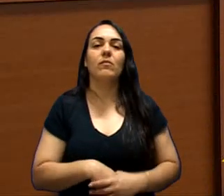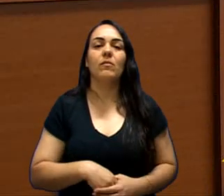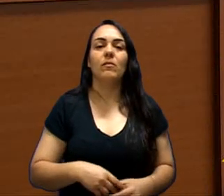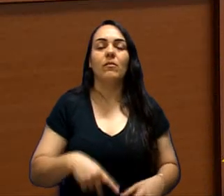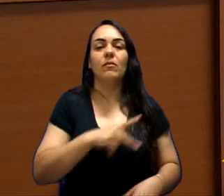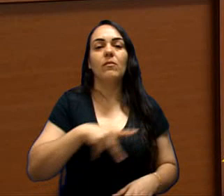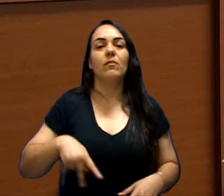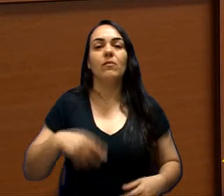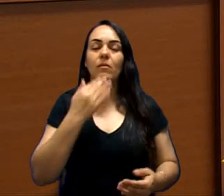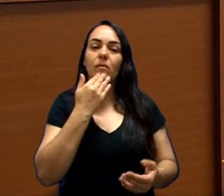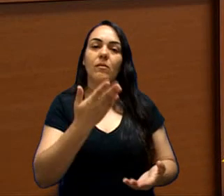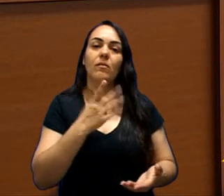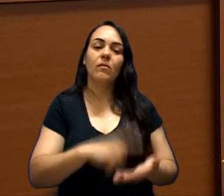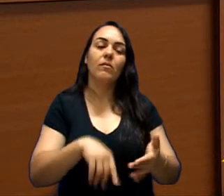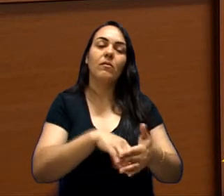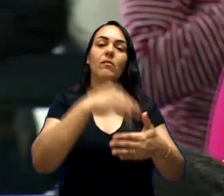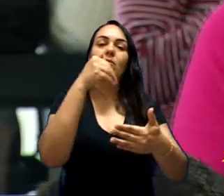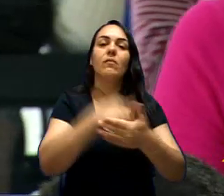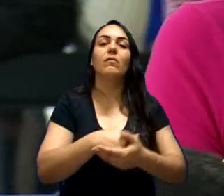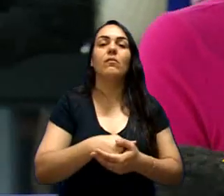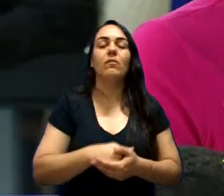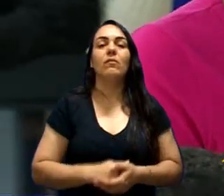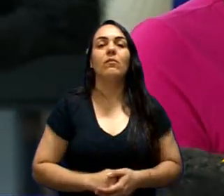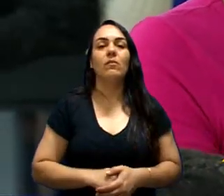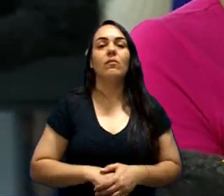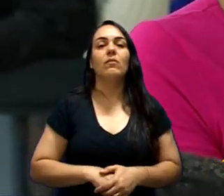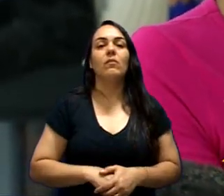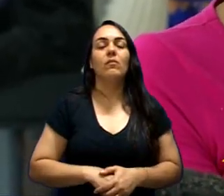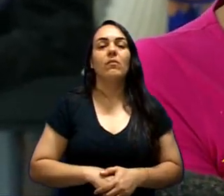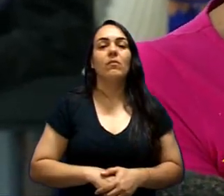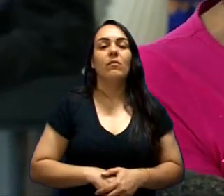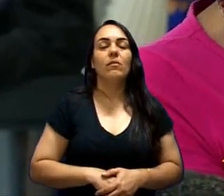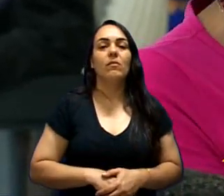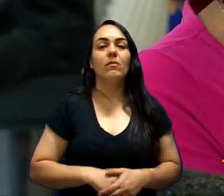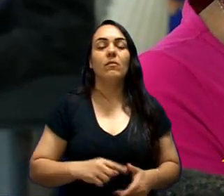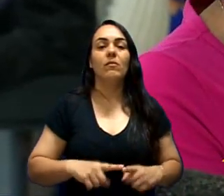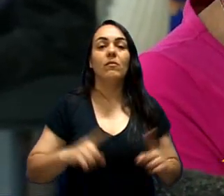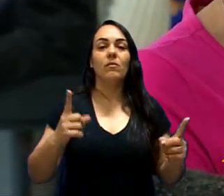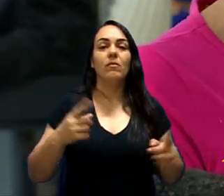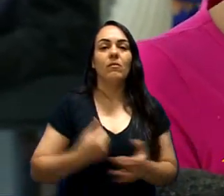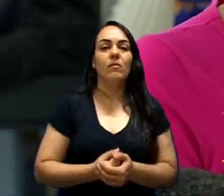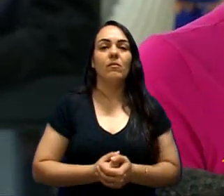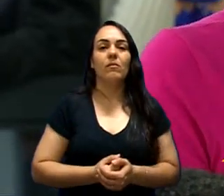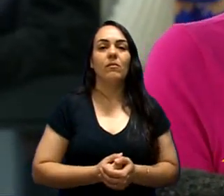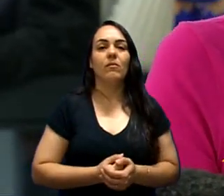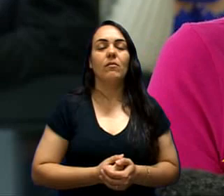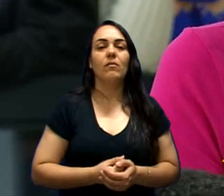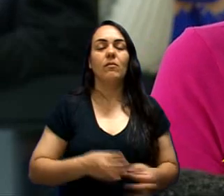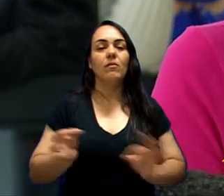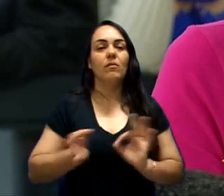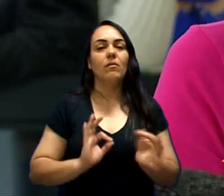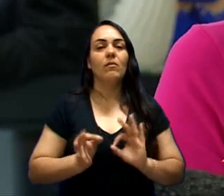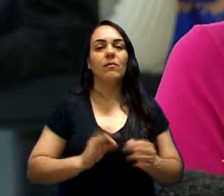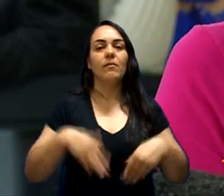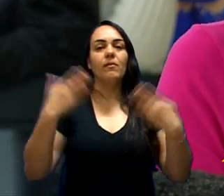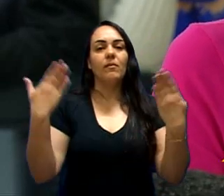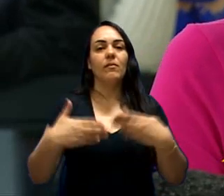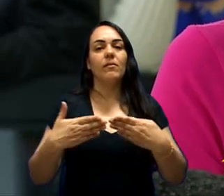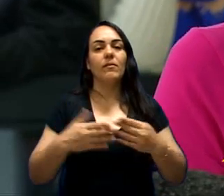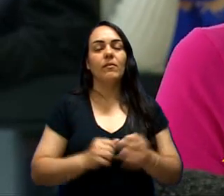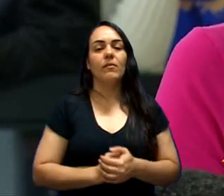Presidente, eu peço pela rejeição do voto, do veto, né? Uma vez que esse projeto foi